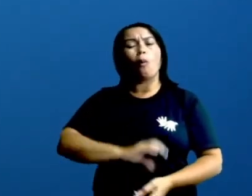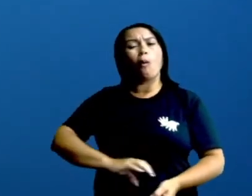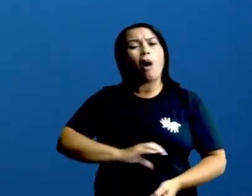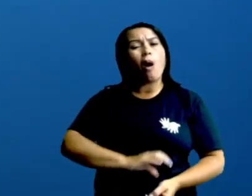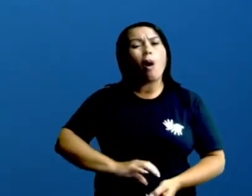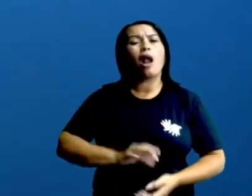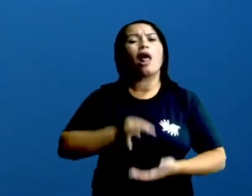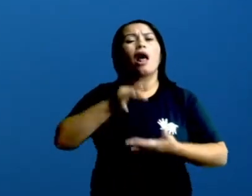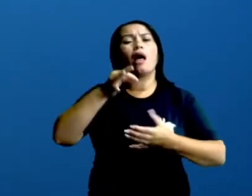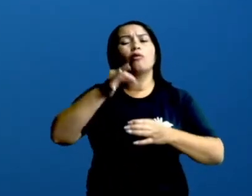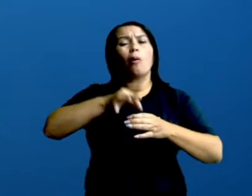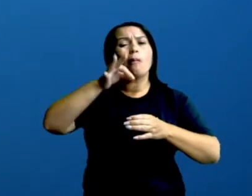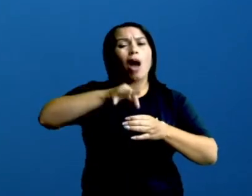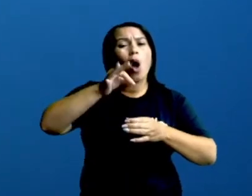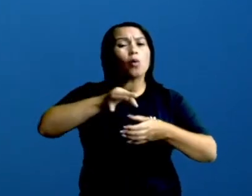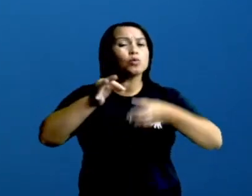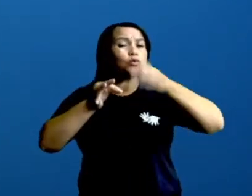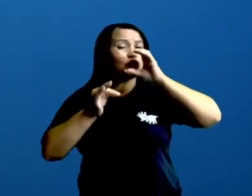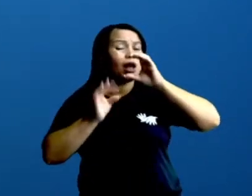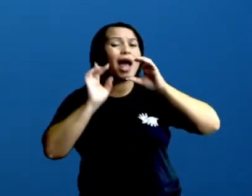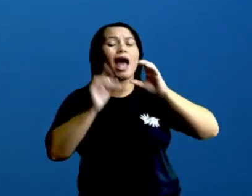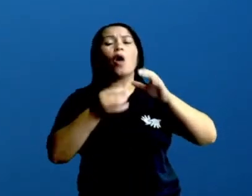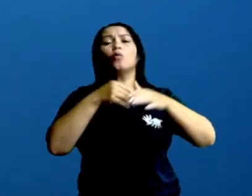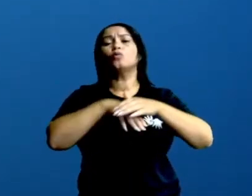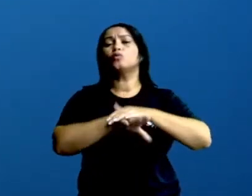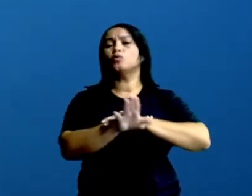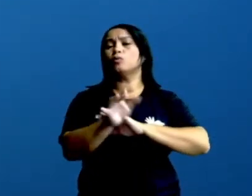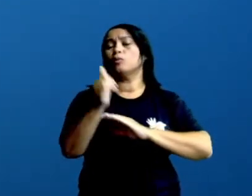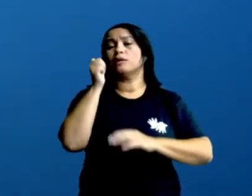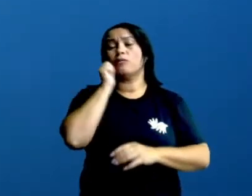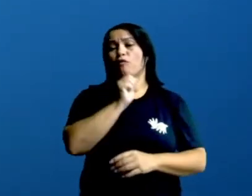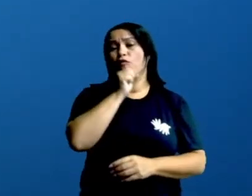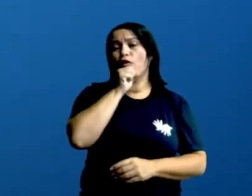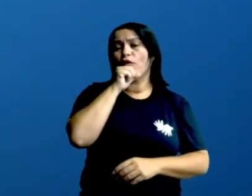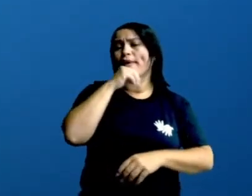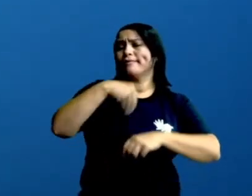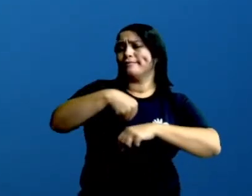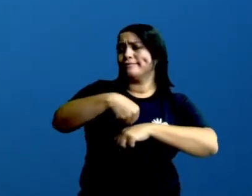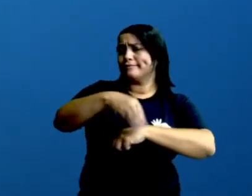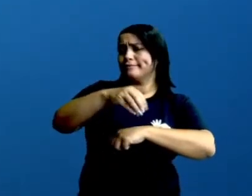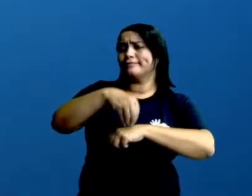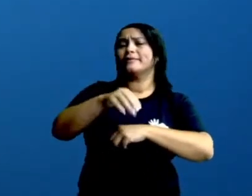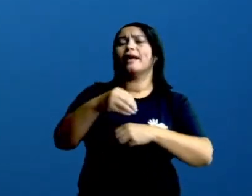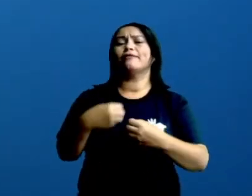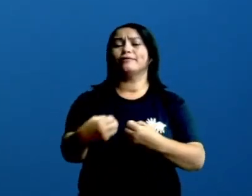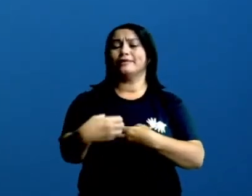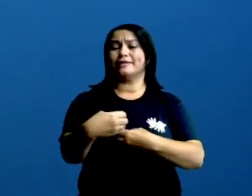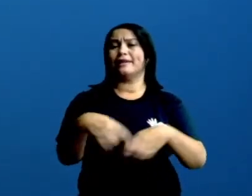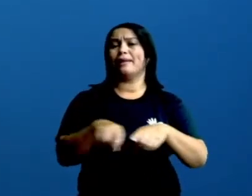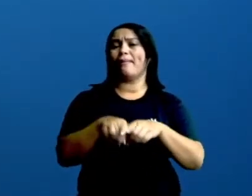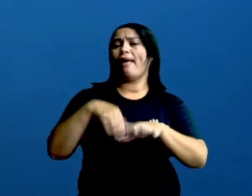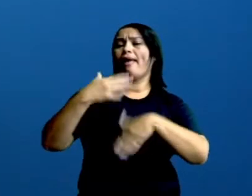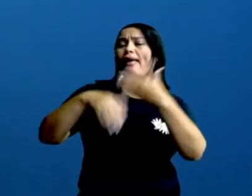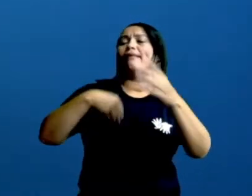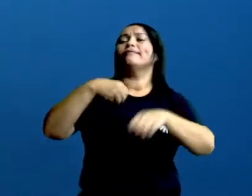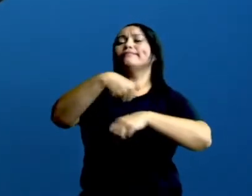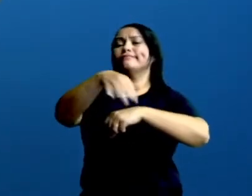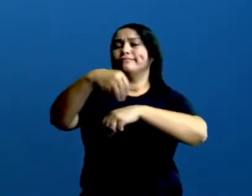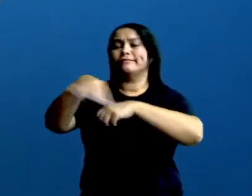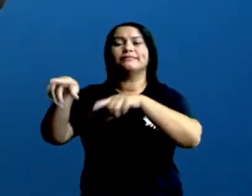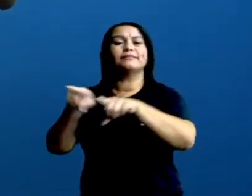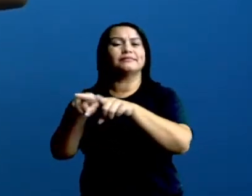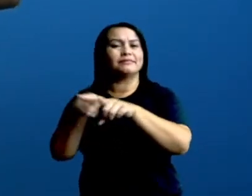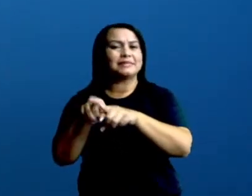costume que vem de vó. Então vai passando, são as nossas fontes imateriais que também nos ajudam a conhecer mais sobre a cultura